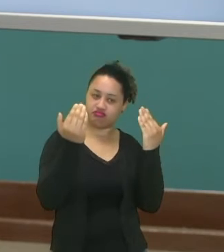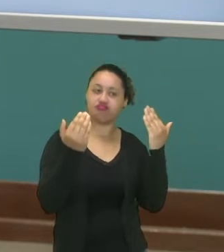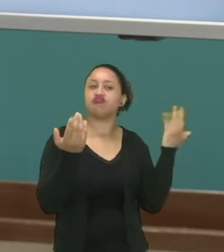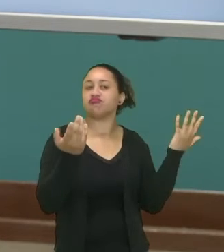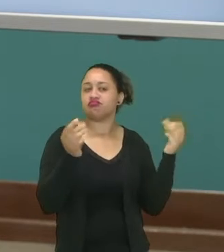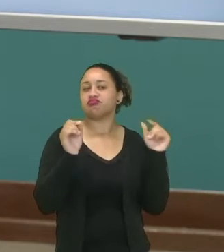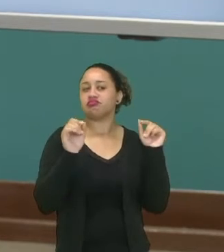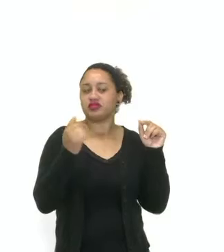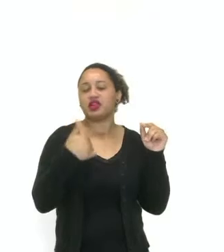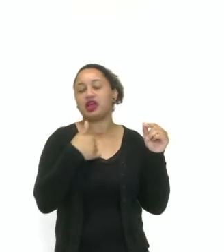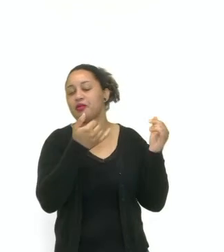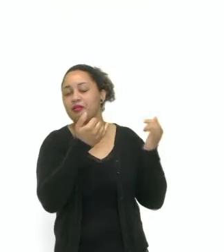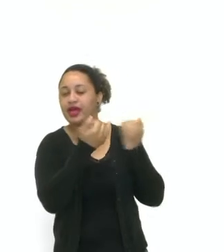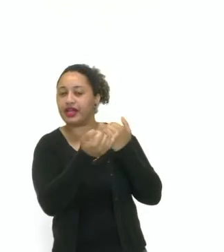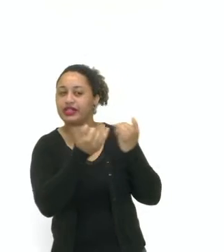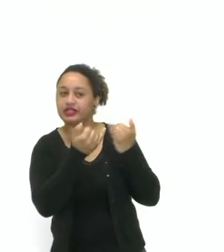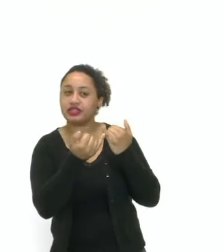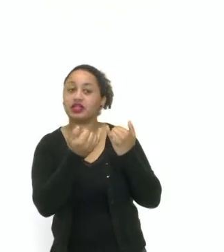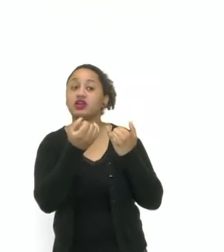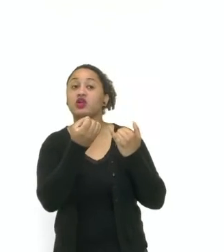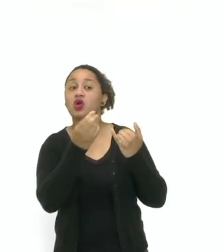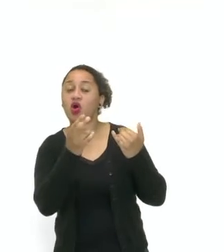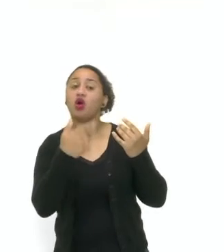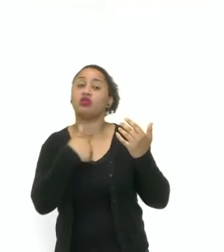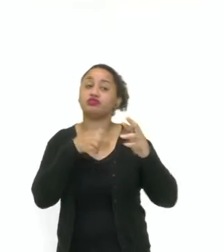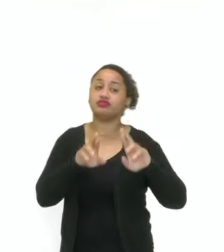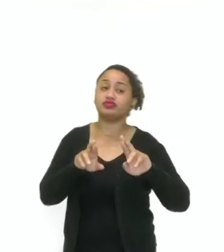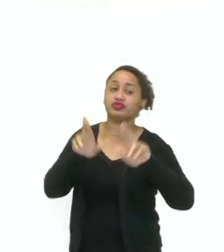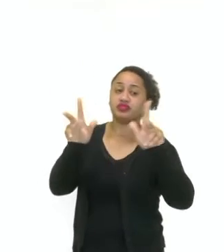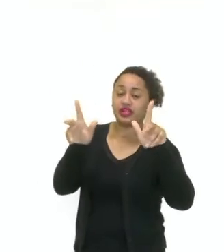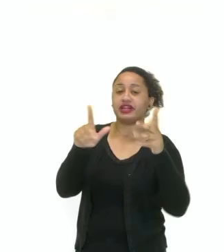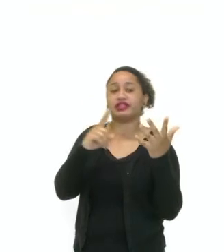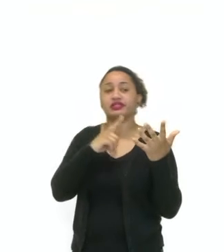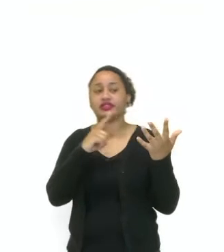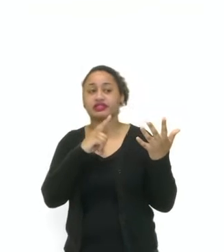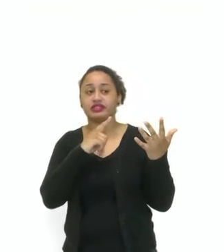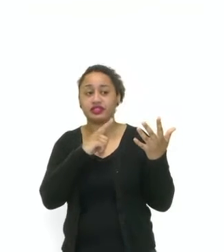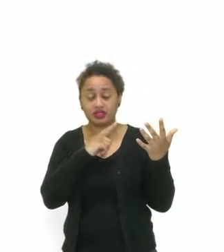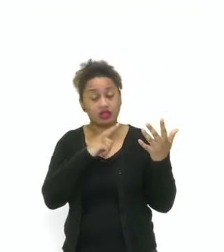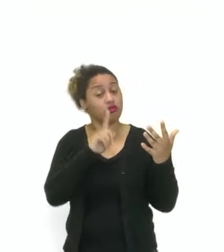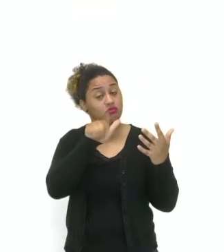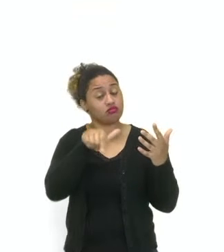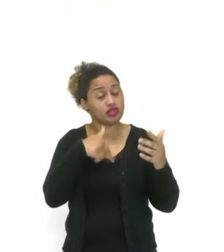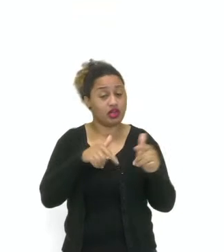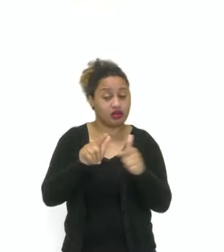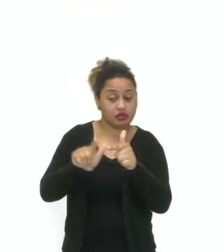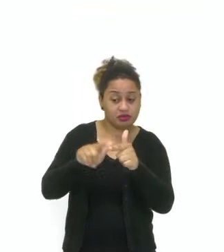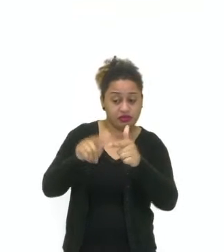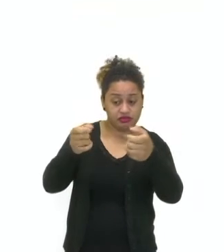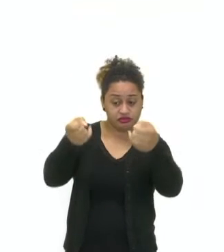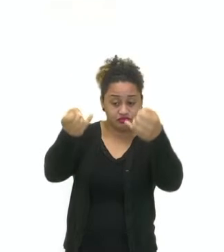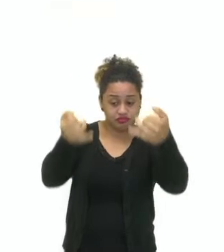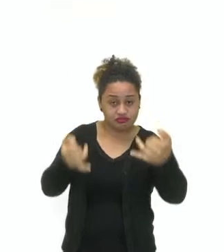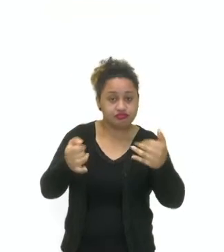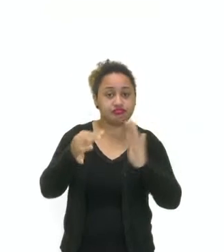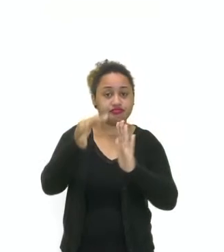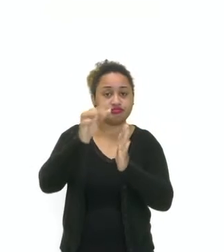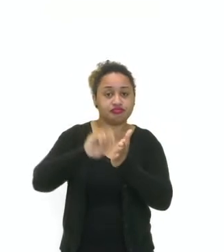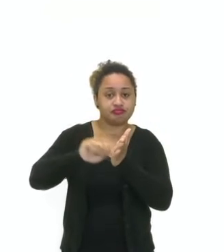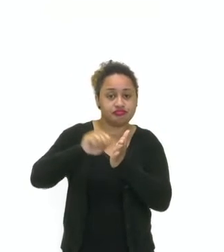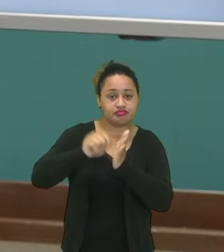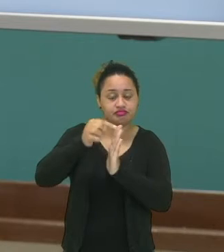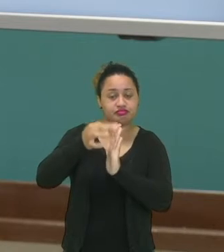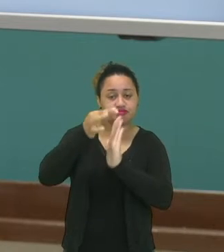como semelhança ou analogia, diante do que é problematizado. Então, no argumento